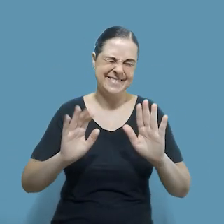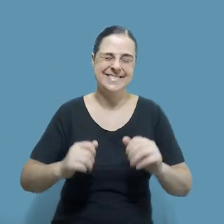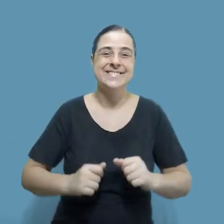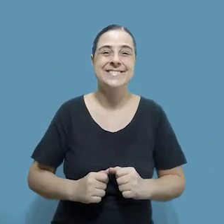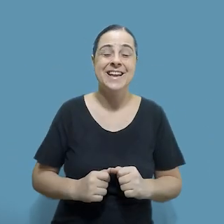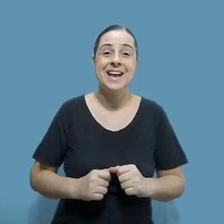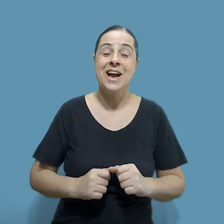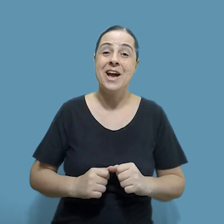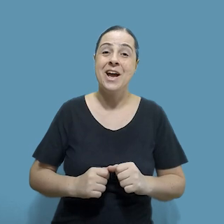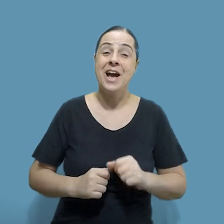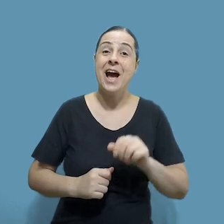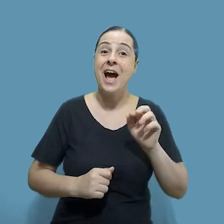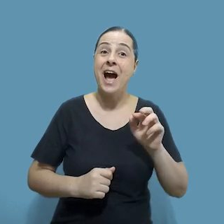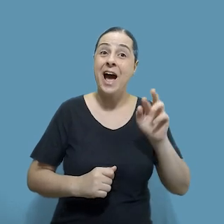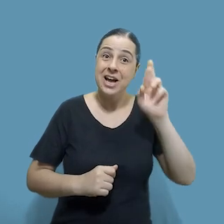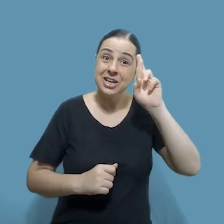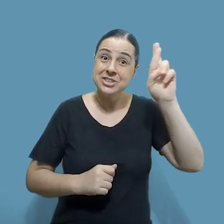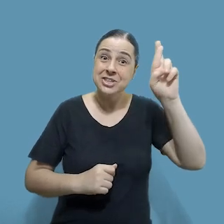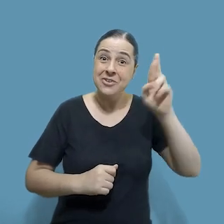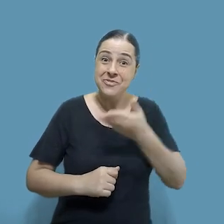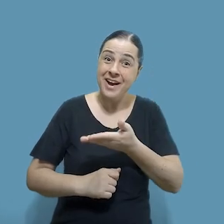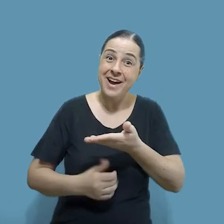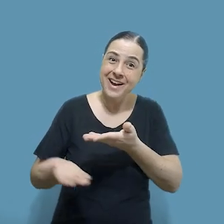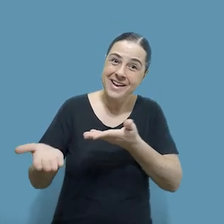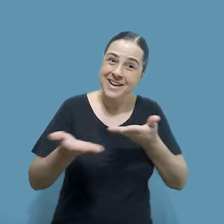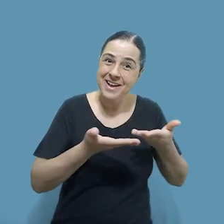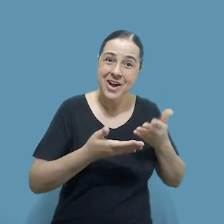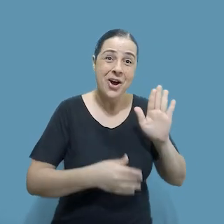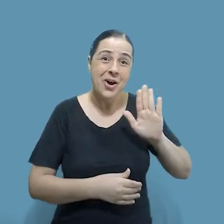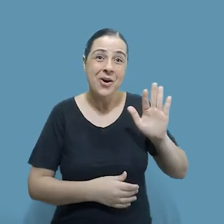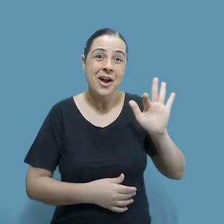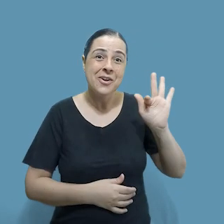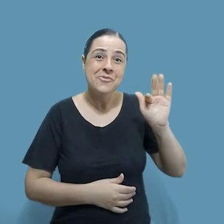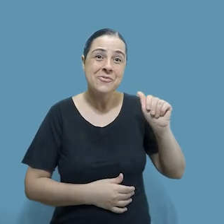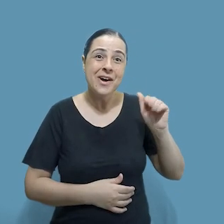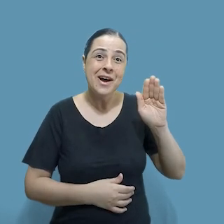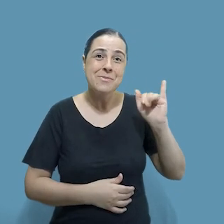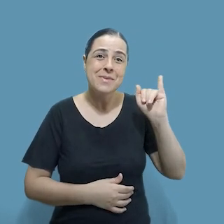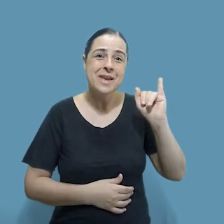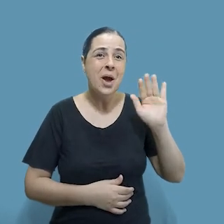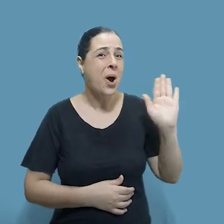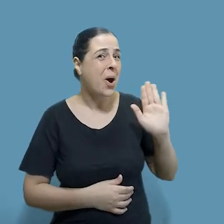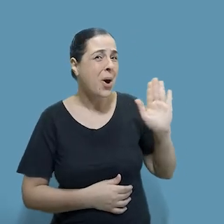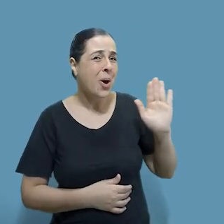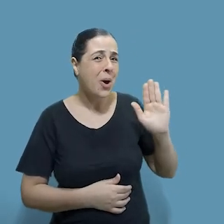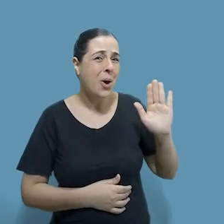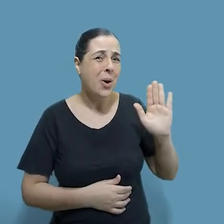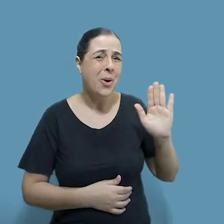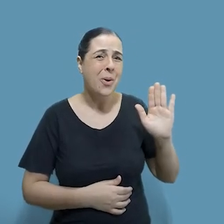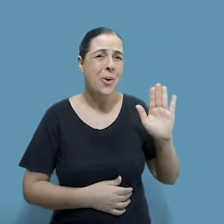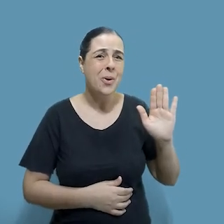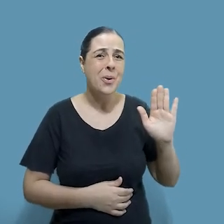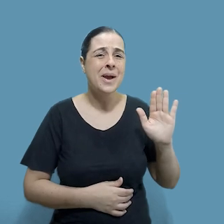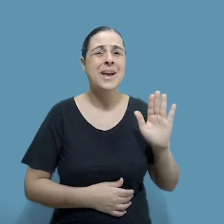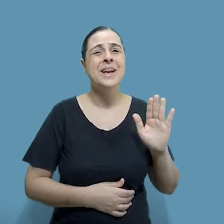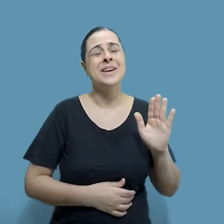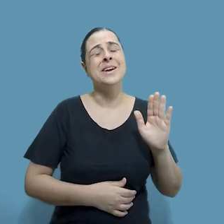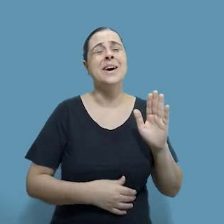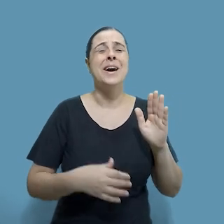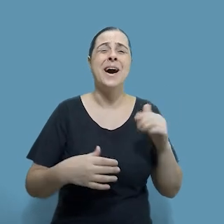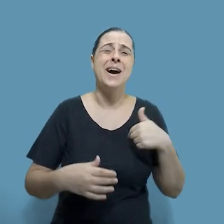a chefa. Oi, Fabi. Oi, Cá, bem-vinda. Senti sua falta, fico nervosa sem você